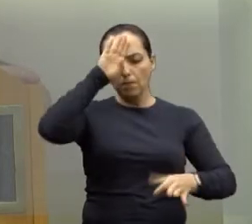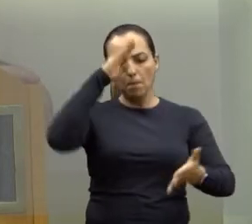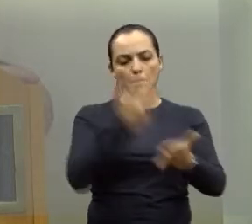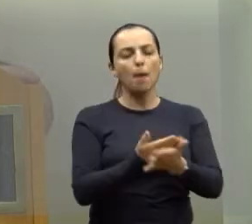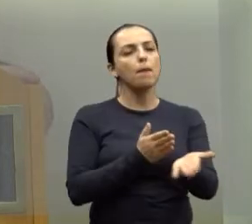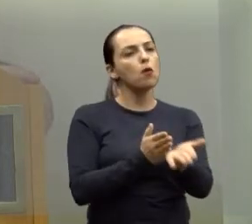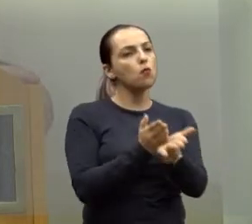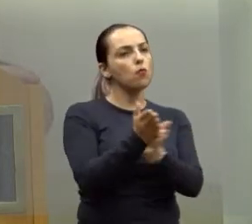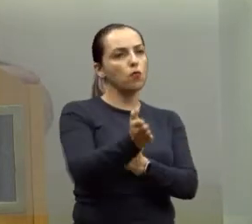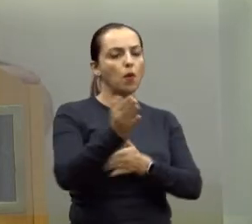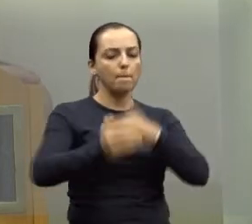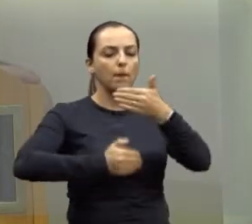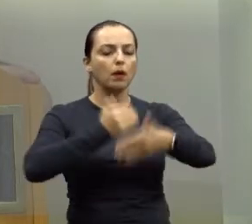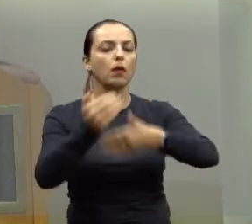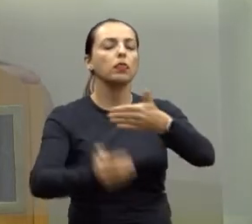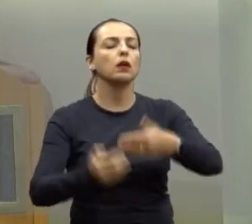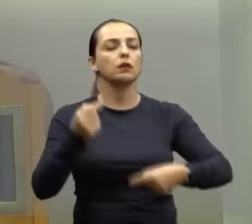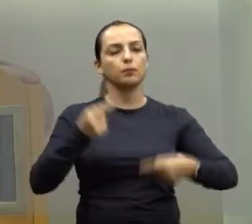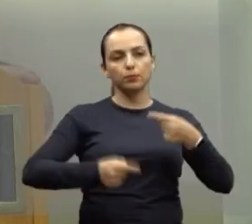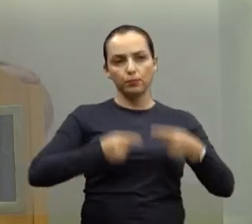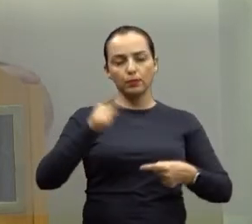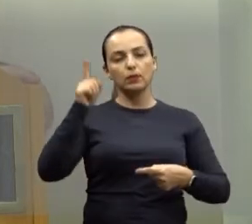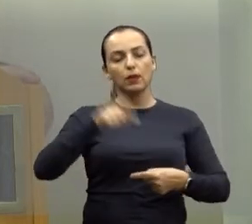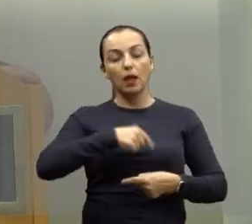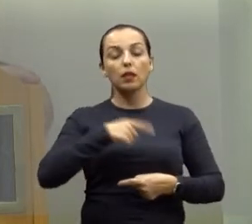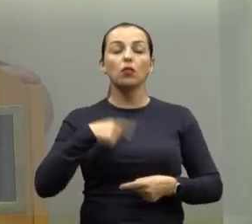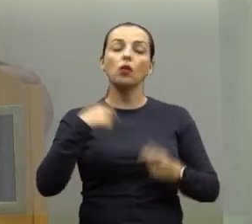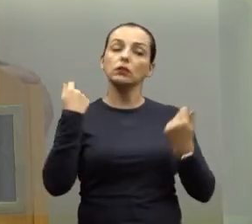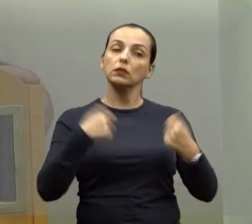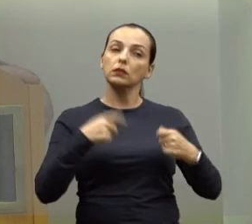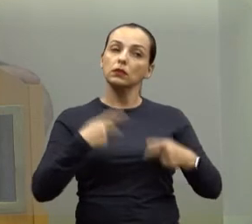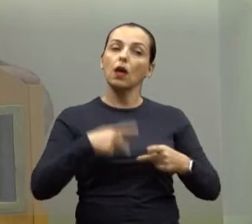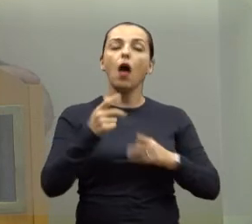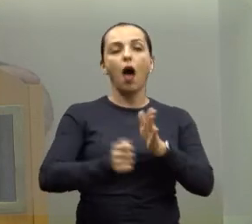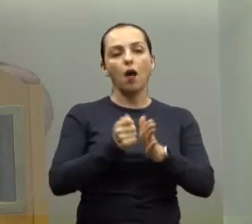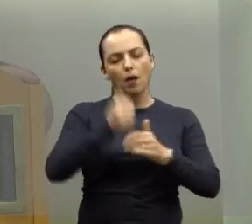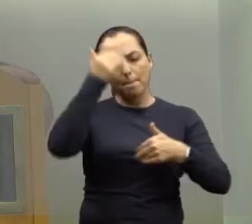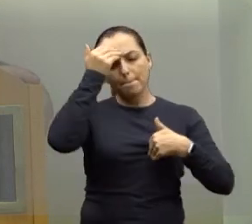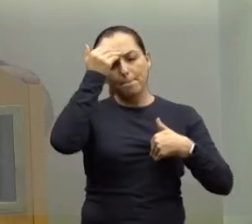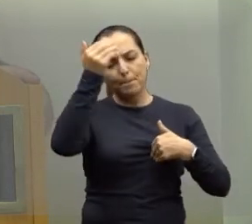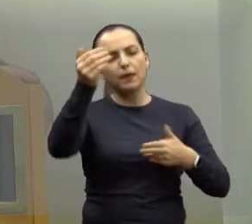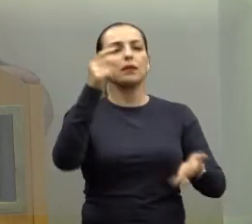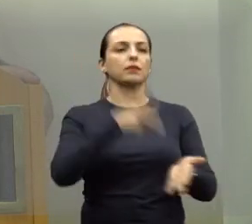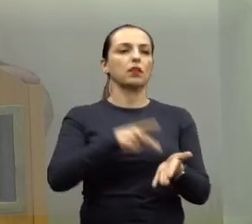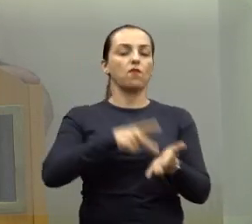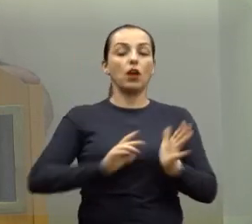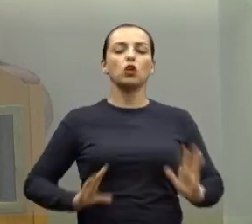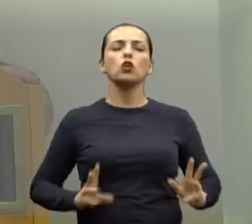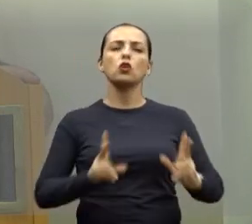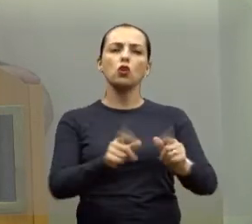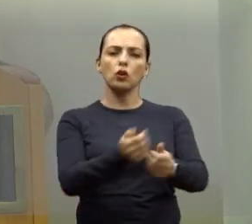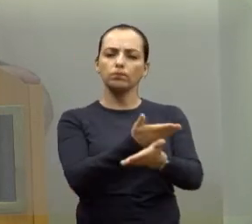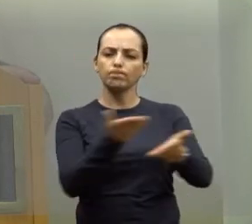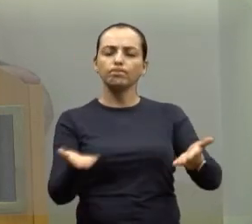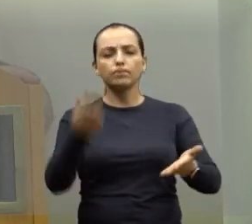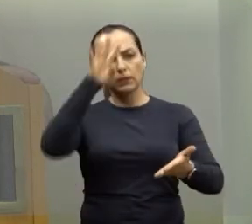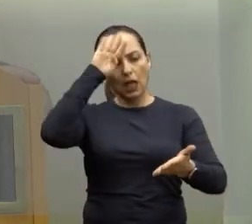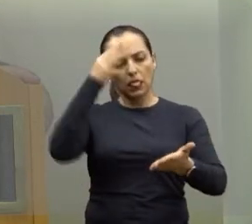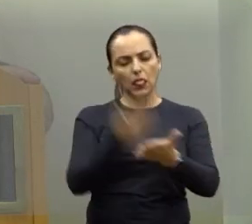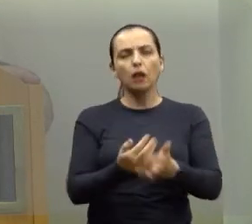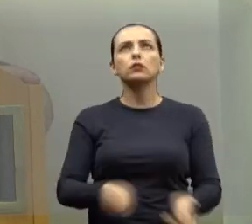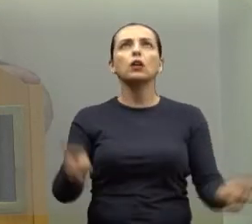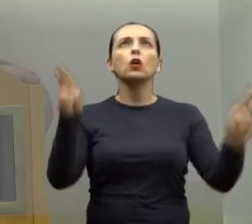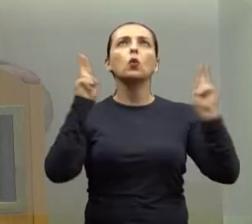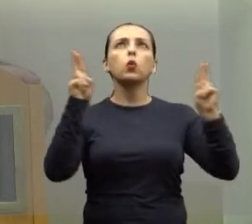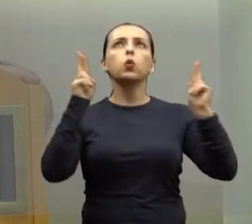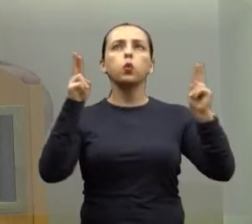a gente seguir nesse processo político que a gente tem feito aqui na nossa cidade Então eu só queria agradecer de verdade a todo mundo que depois sua esperança